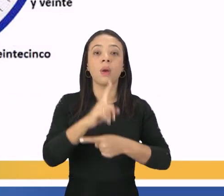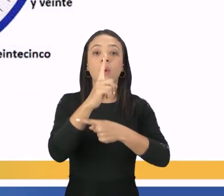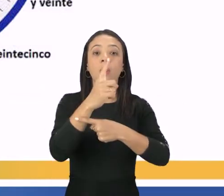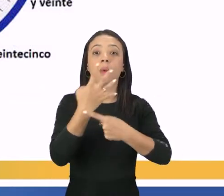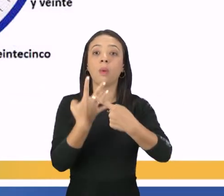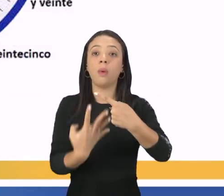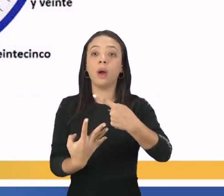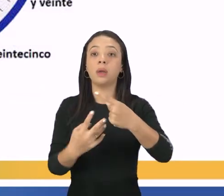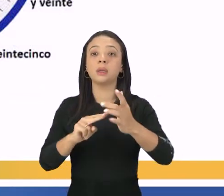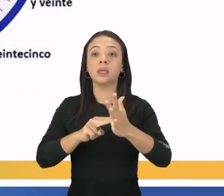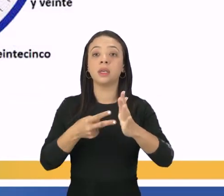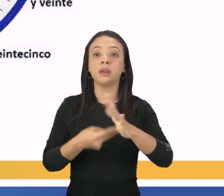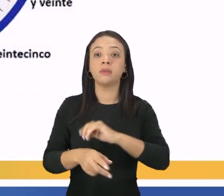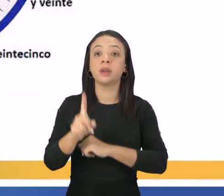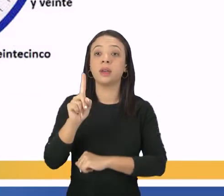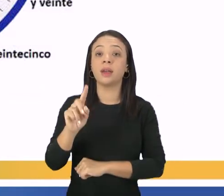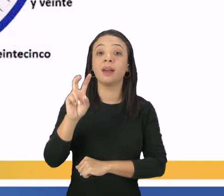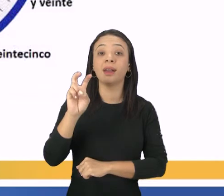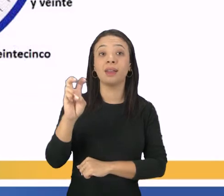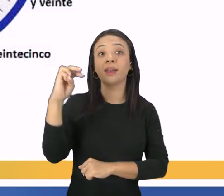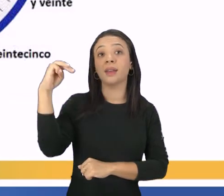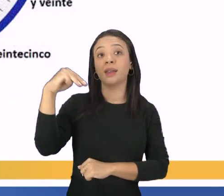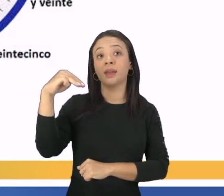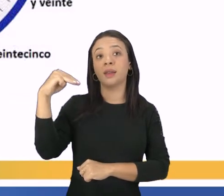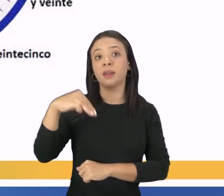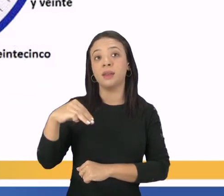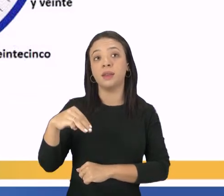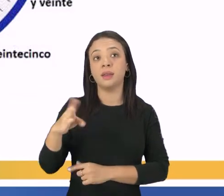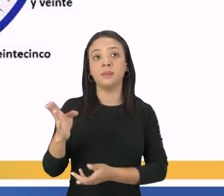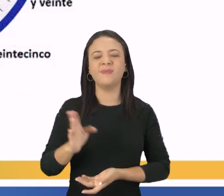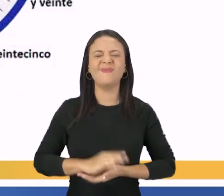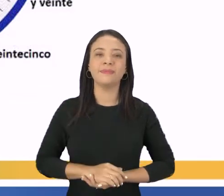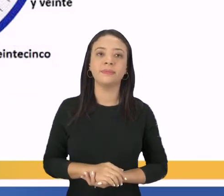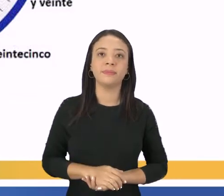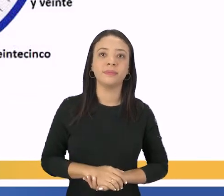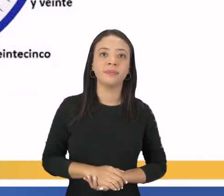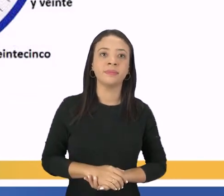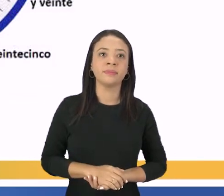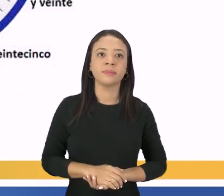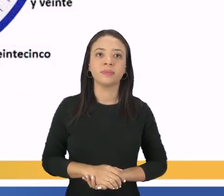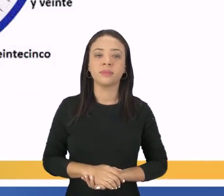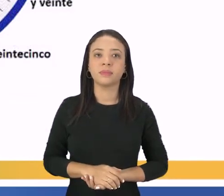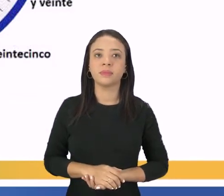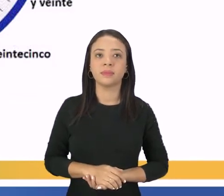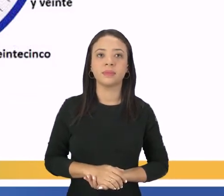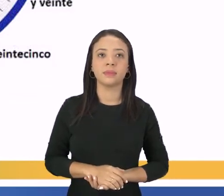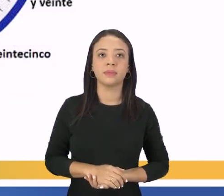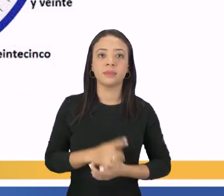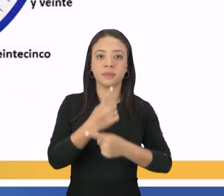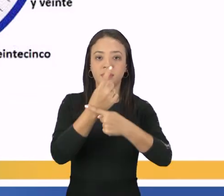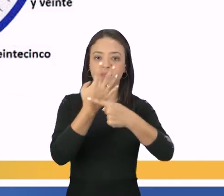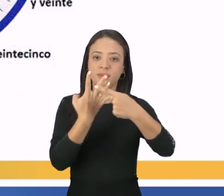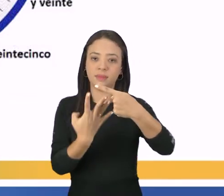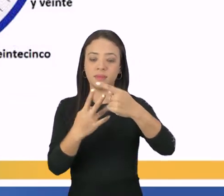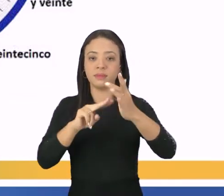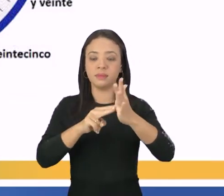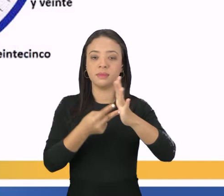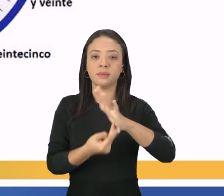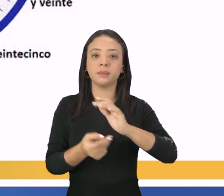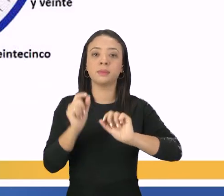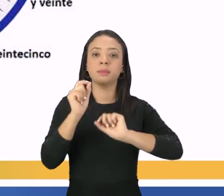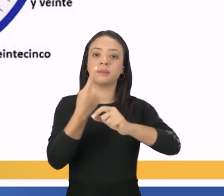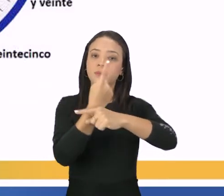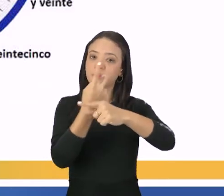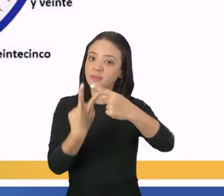pessoal? Não é quarto de dormir, não, aí. Ah, é 2 e 4? Vou pro quarto? Não. Quarto, porque se refere a um quarto de hora,